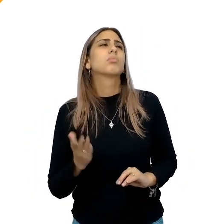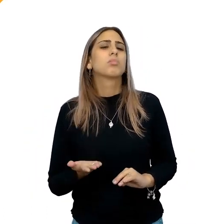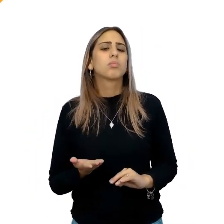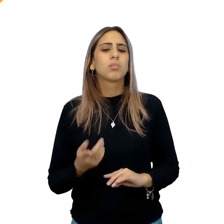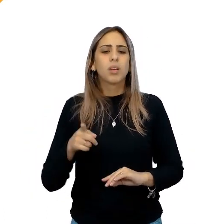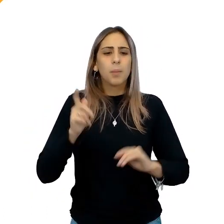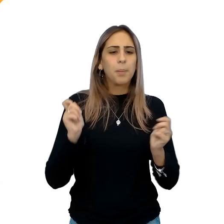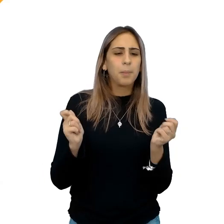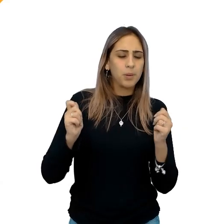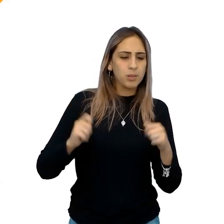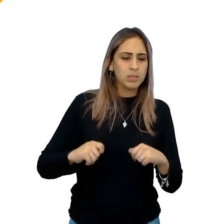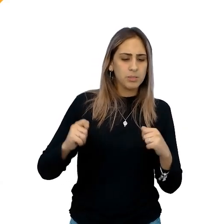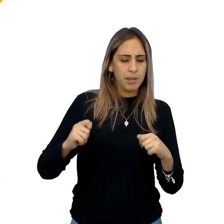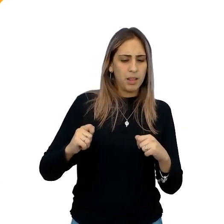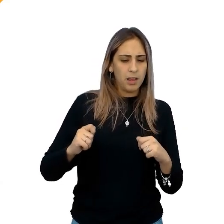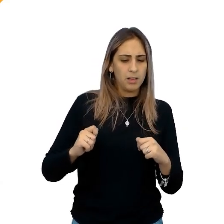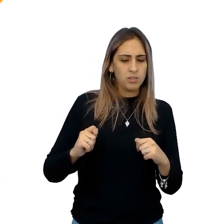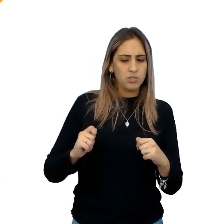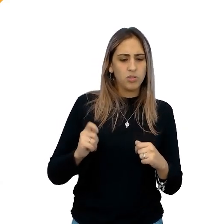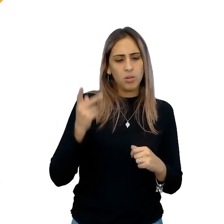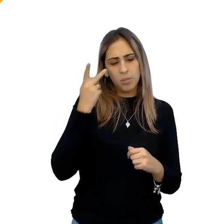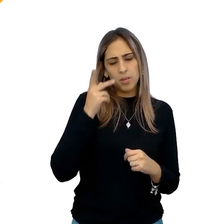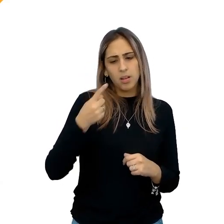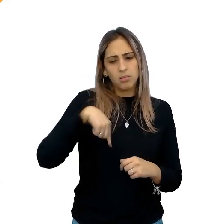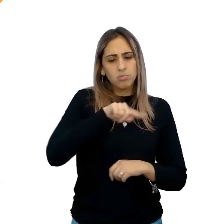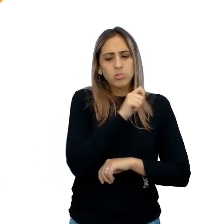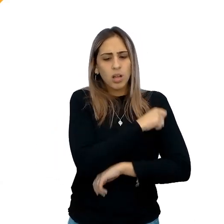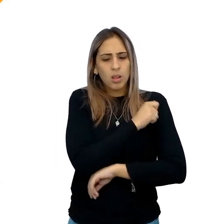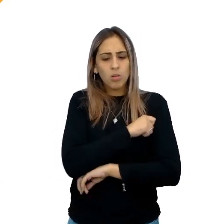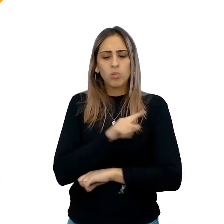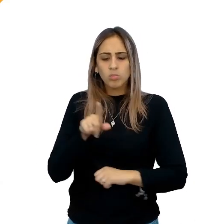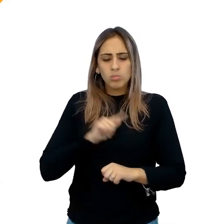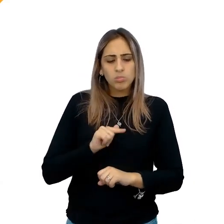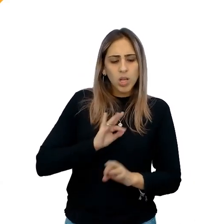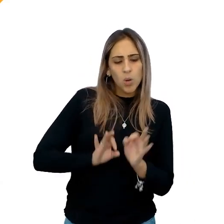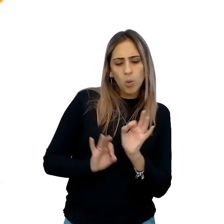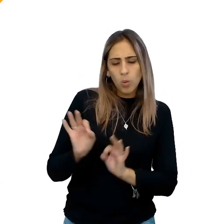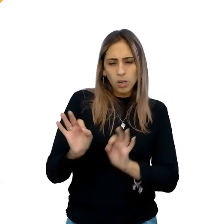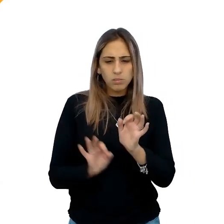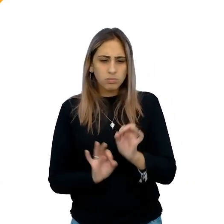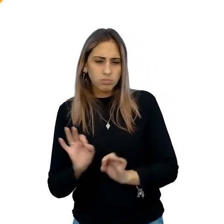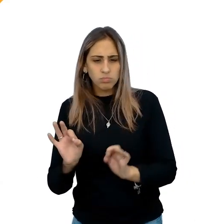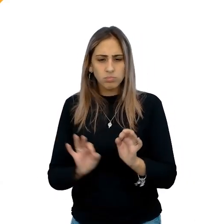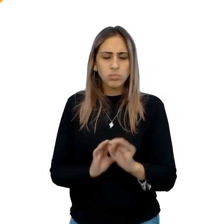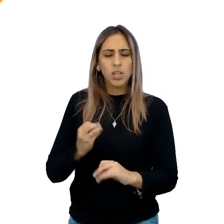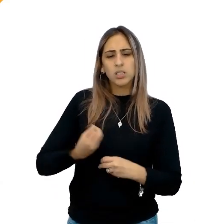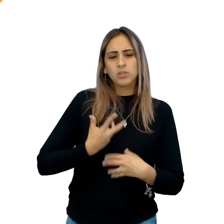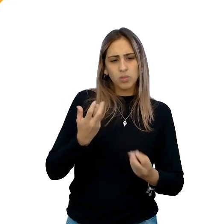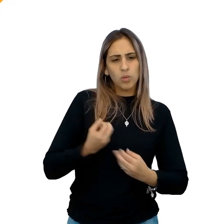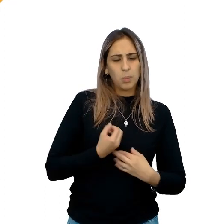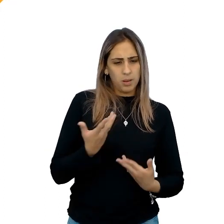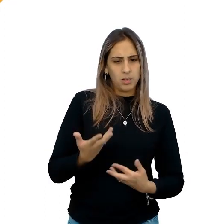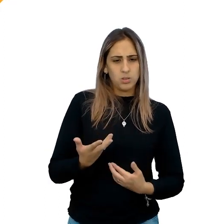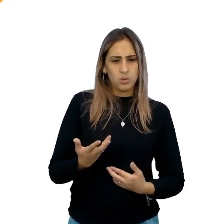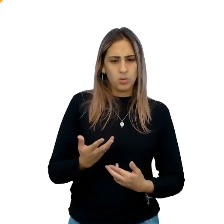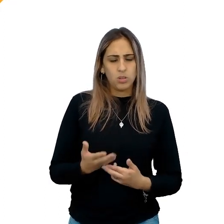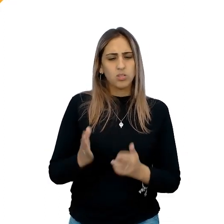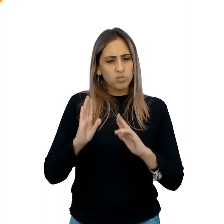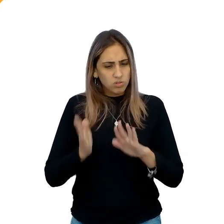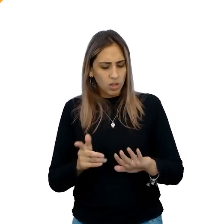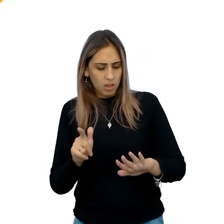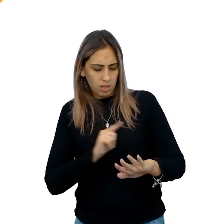a possibilidade, né, para que os estudantes eles vão organizando, né, as informações que